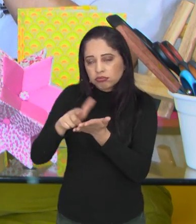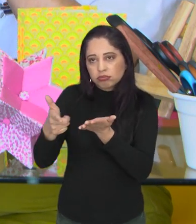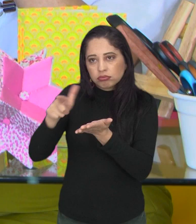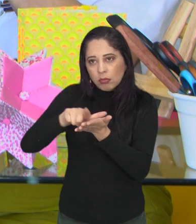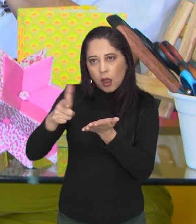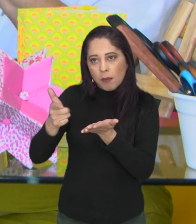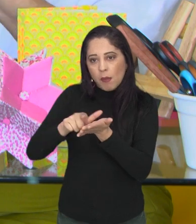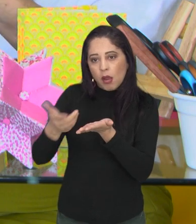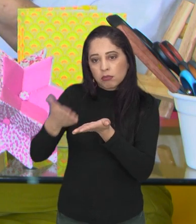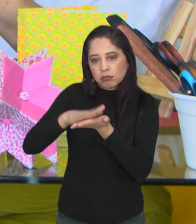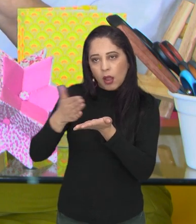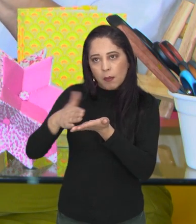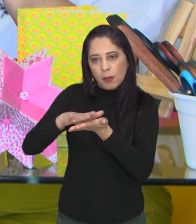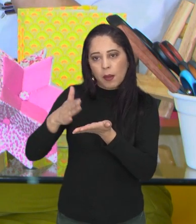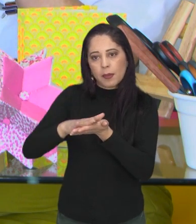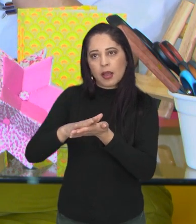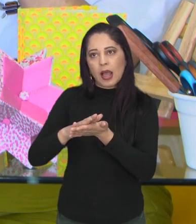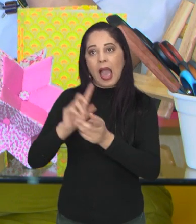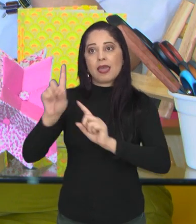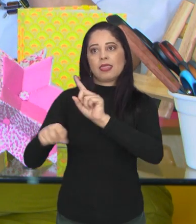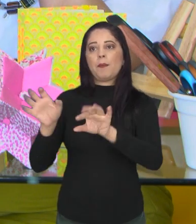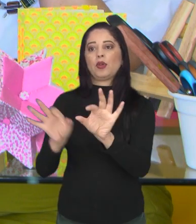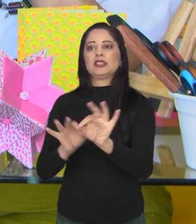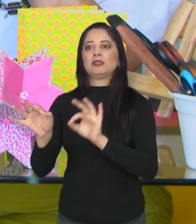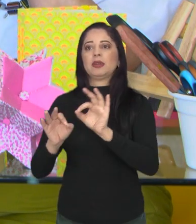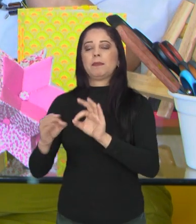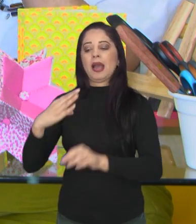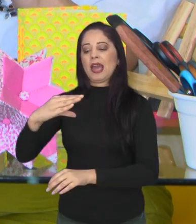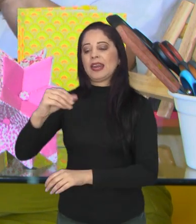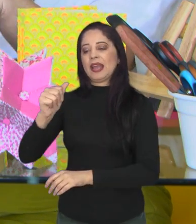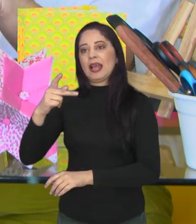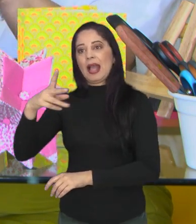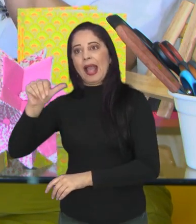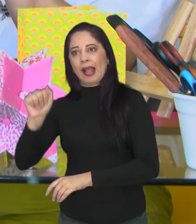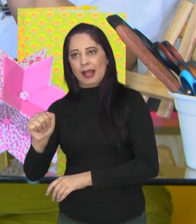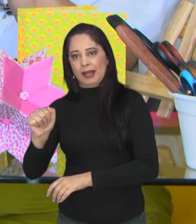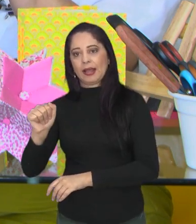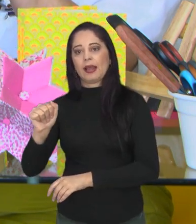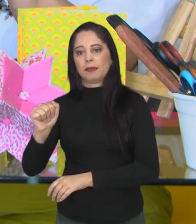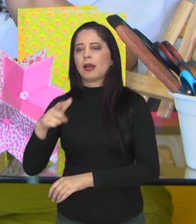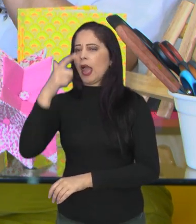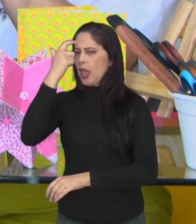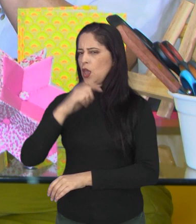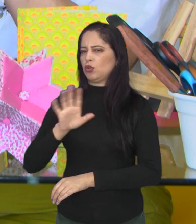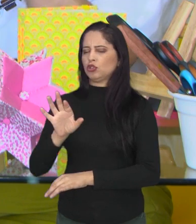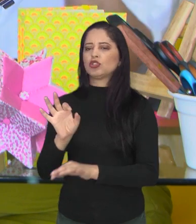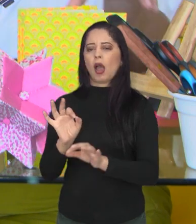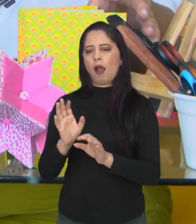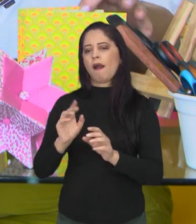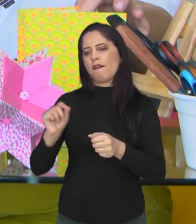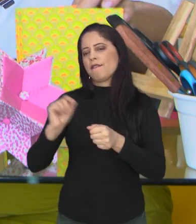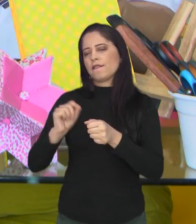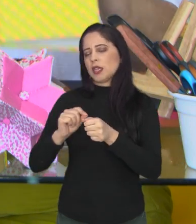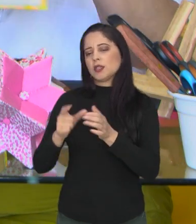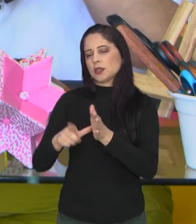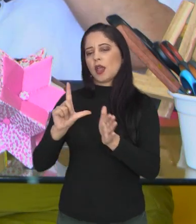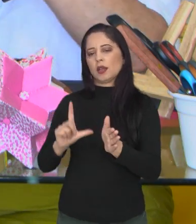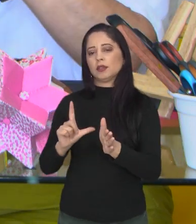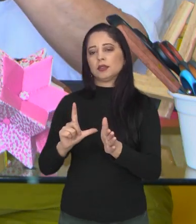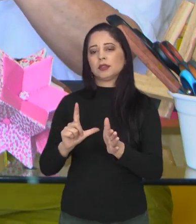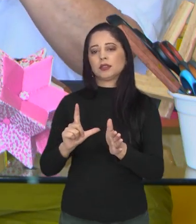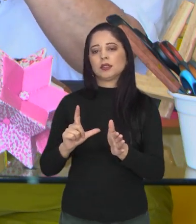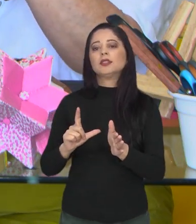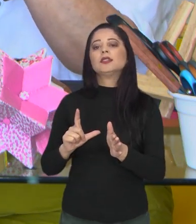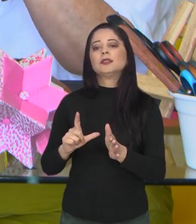prensado aí nós vamos fazer a capa aqui eu Adiantei já fiz a medidas corretas para que a gente possa